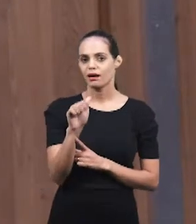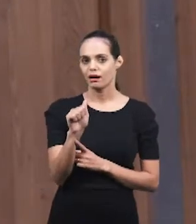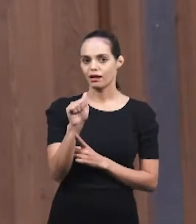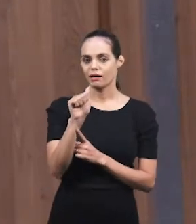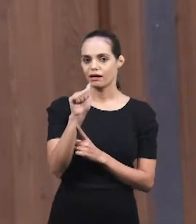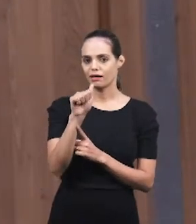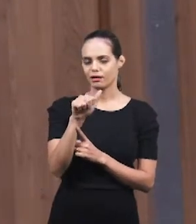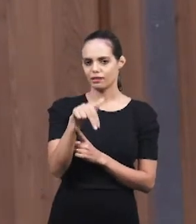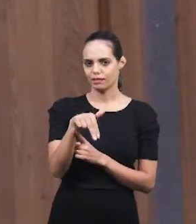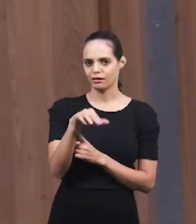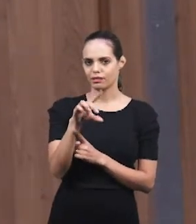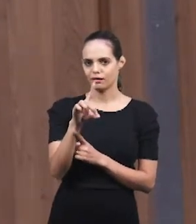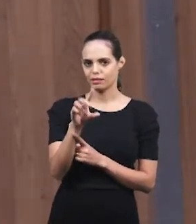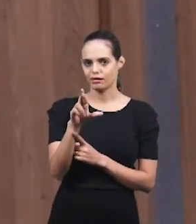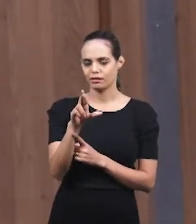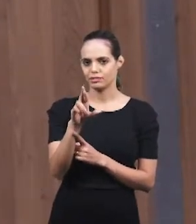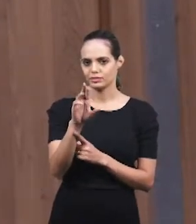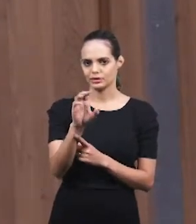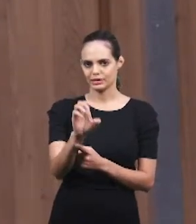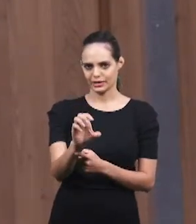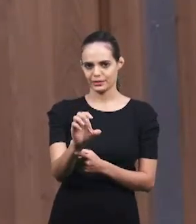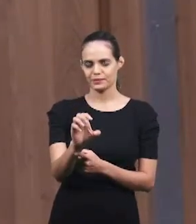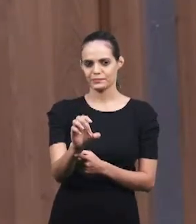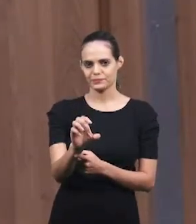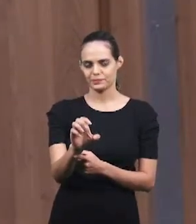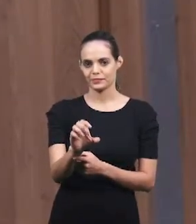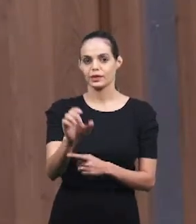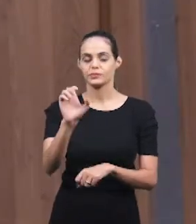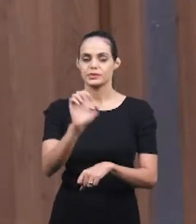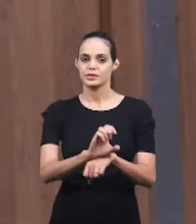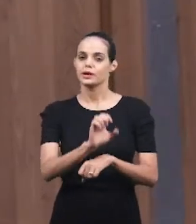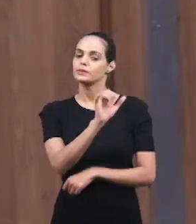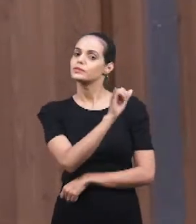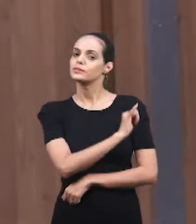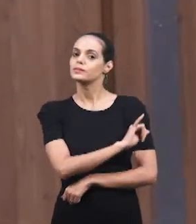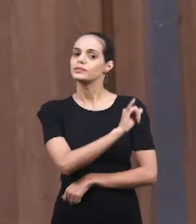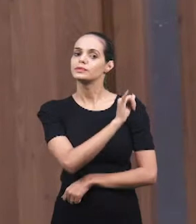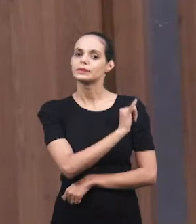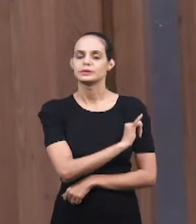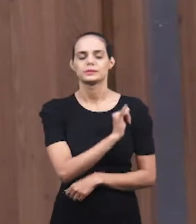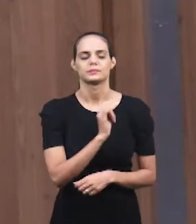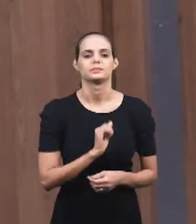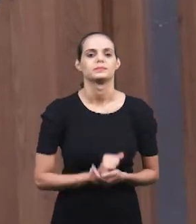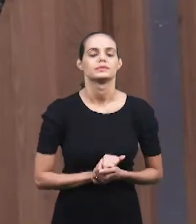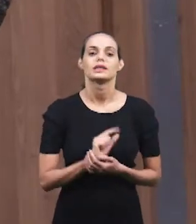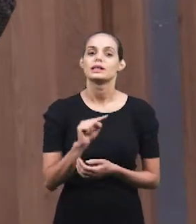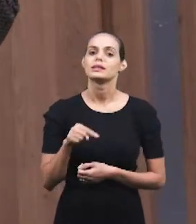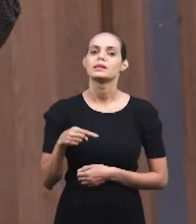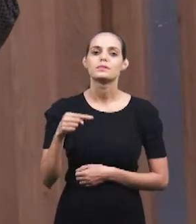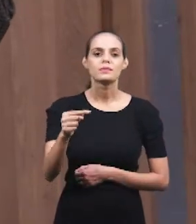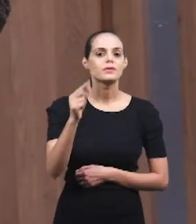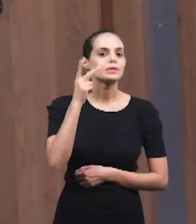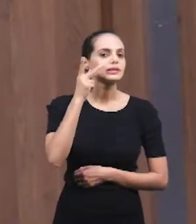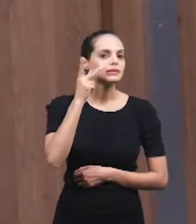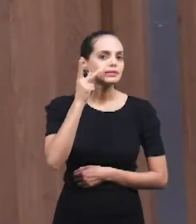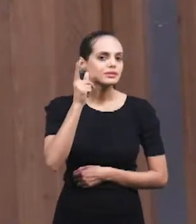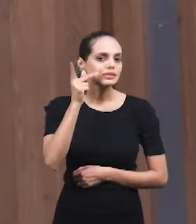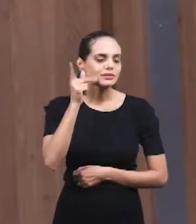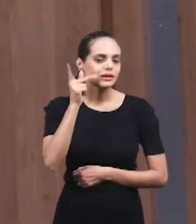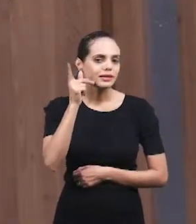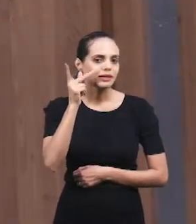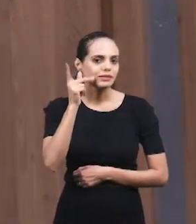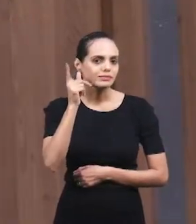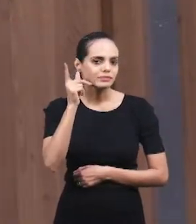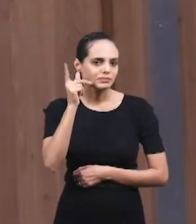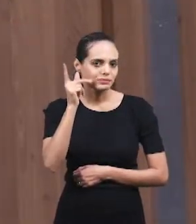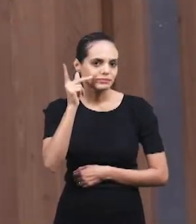O André é da classe de adolescentes da igreja de Macaé, no estado do Rio de Janeiro. E depois, lá no Ceará, numa igreja